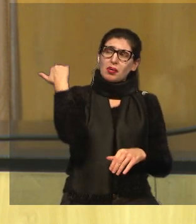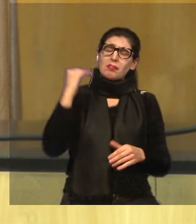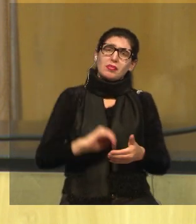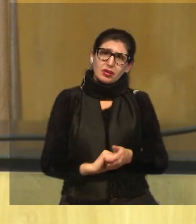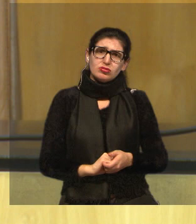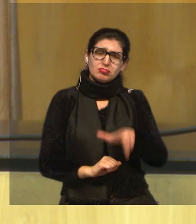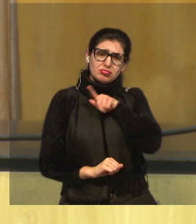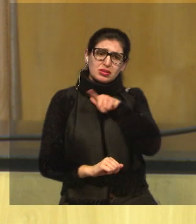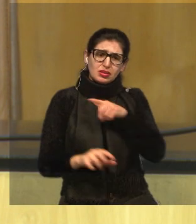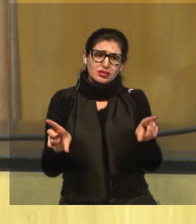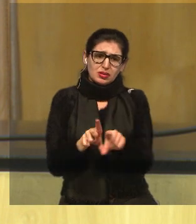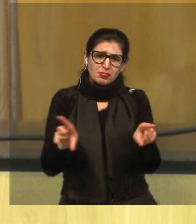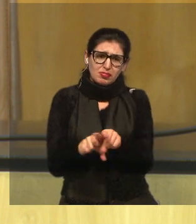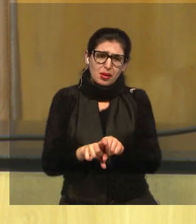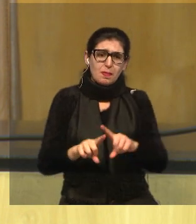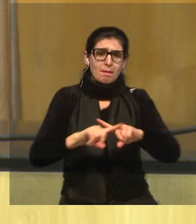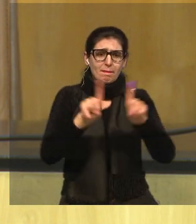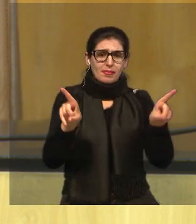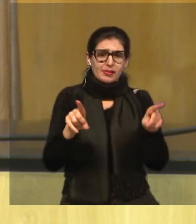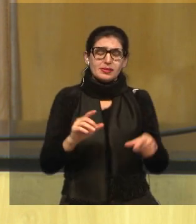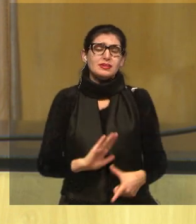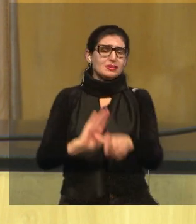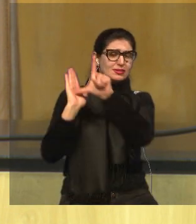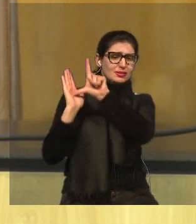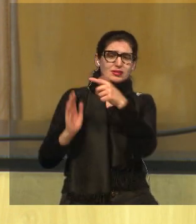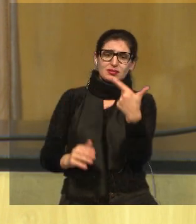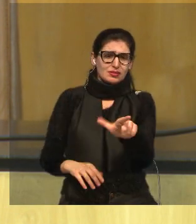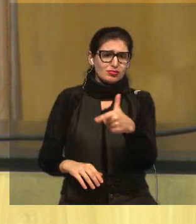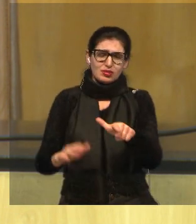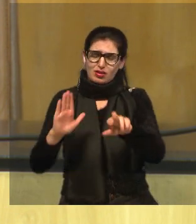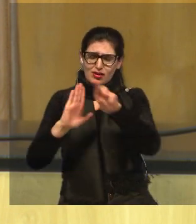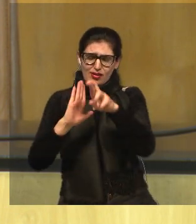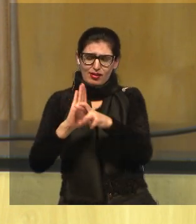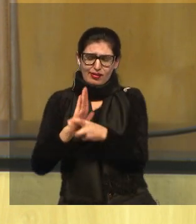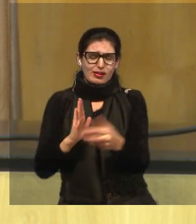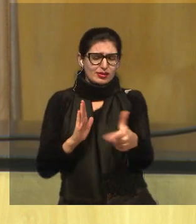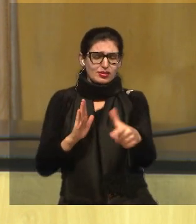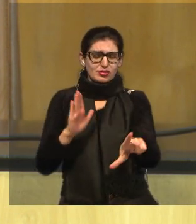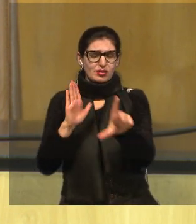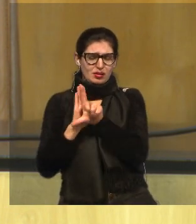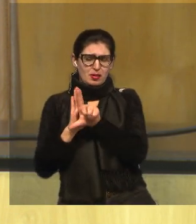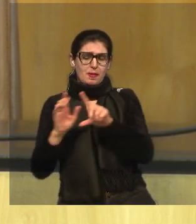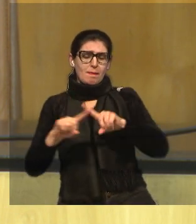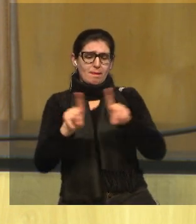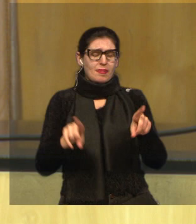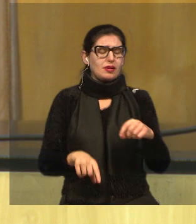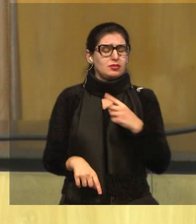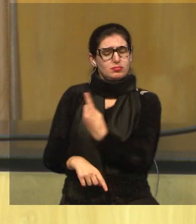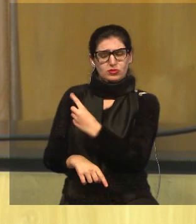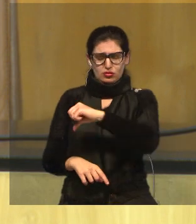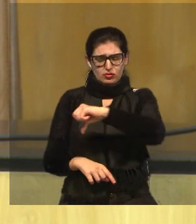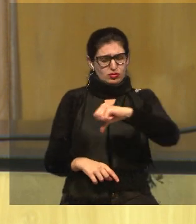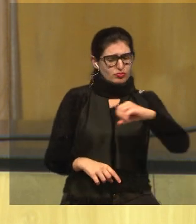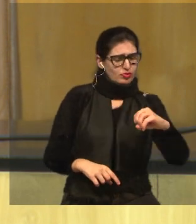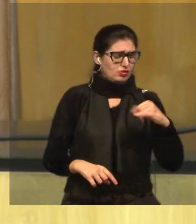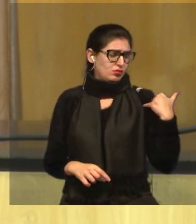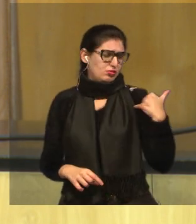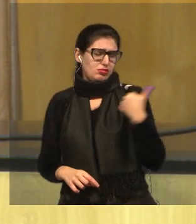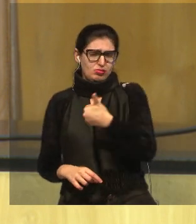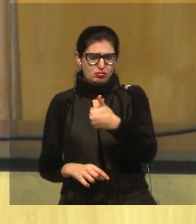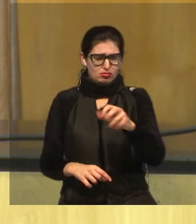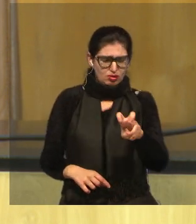gente não tinha uma regulamentação, não existia o estatuto. Eu chego aos 15 anos em 1990, já numa fase da